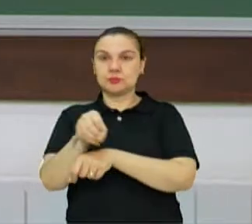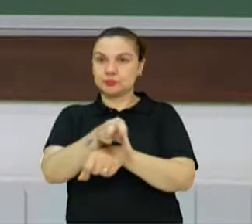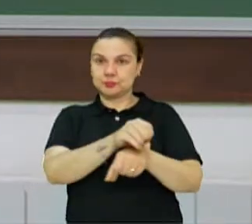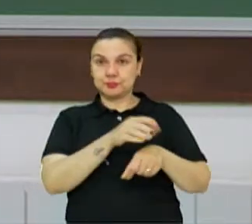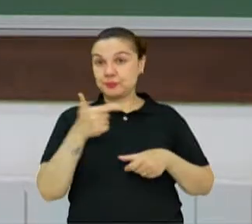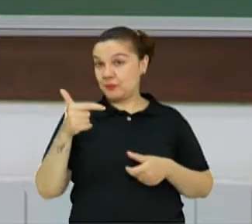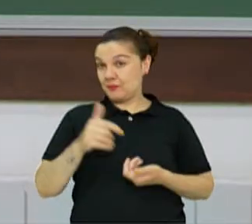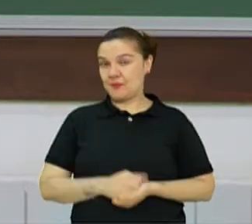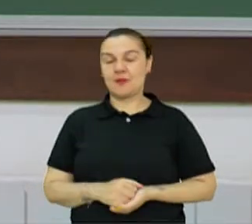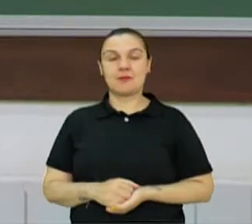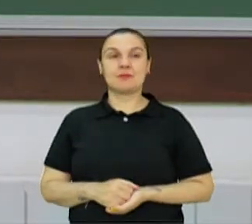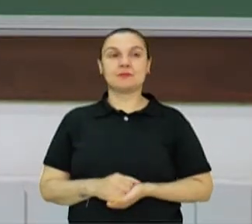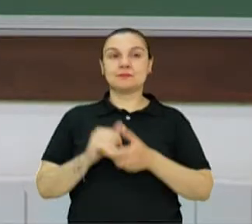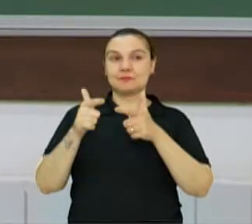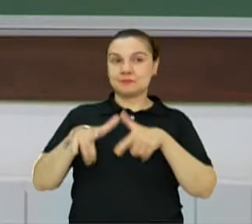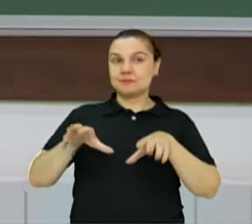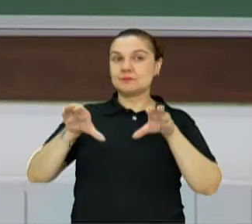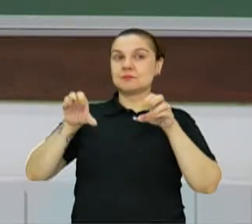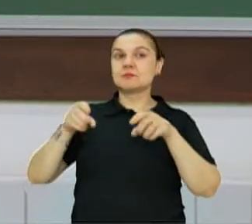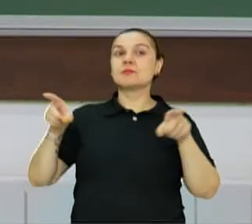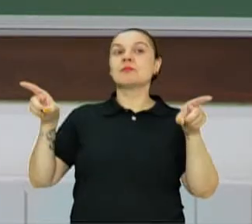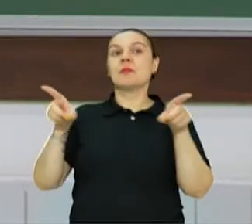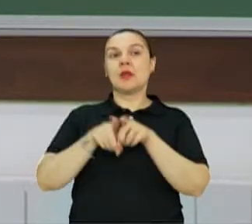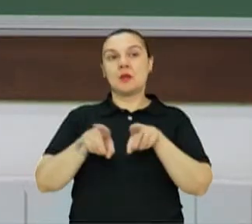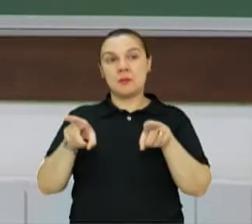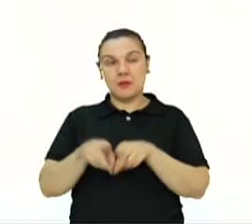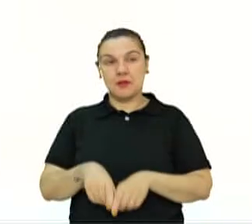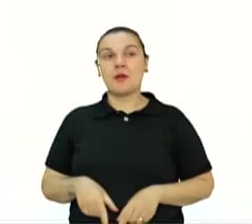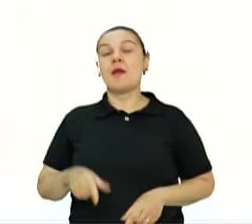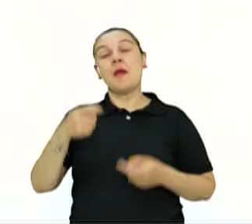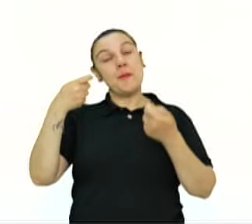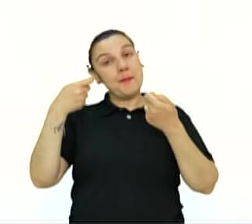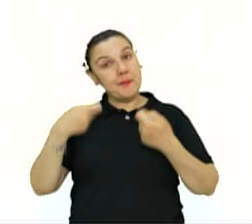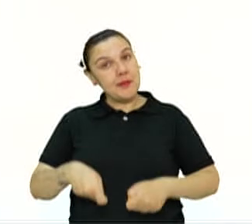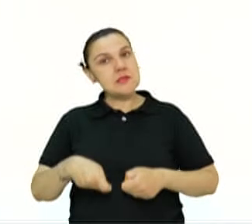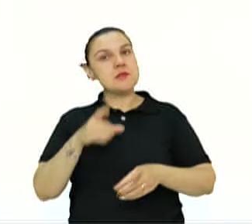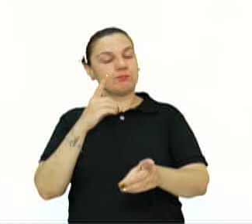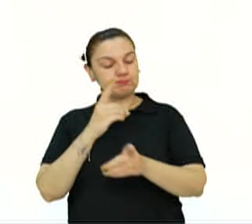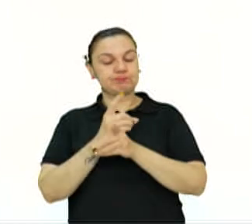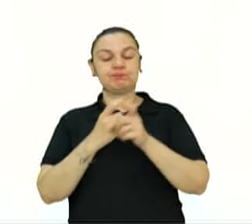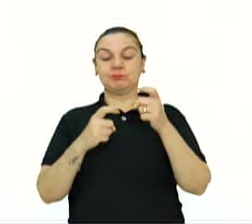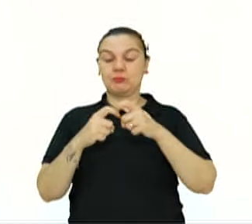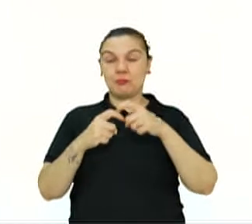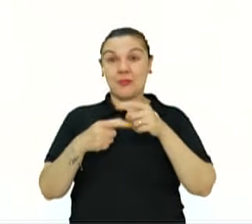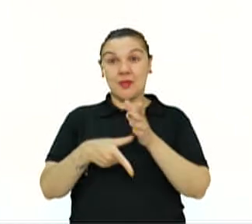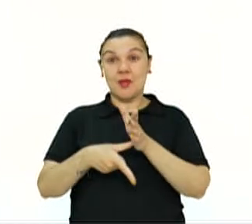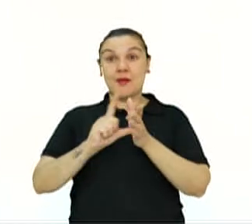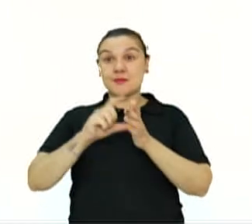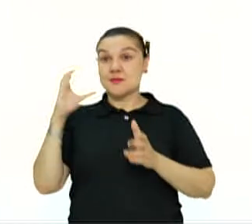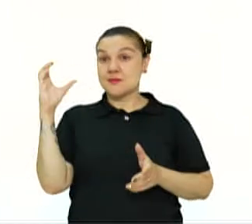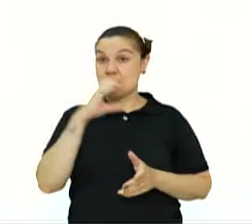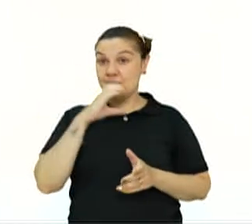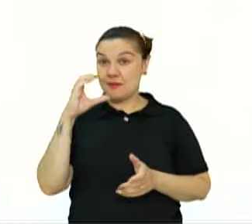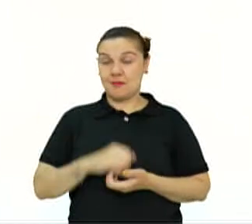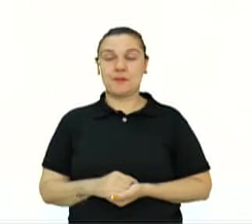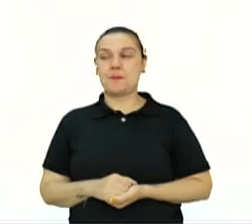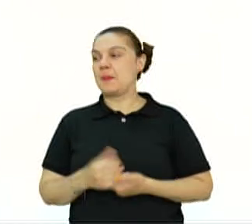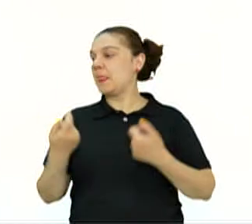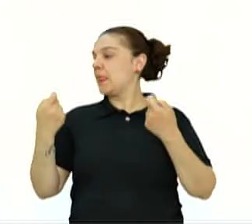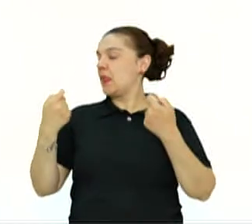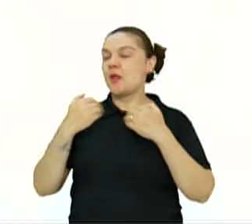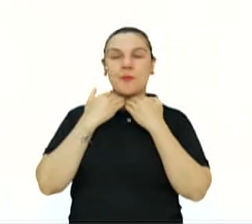né? E claro, também já falei e repito, o importante é que um diagnóstico seja precoce. Não